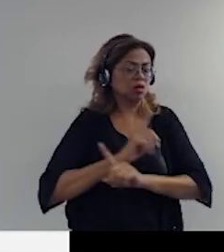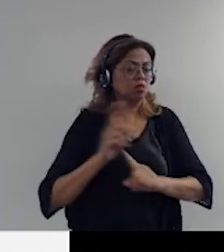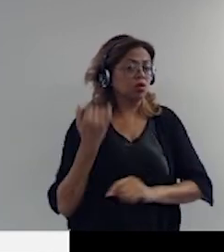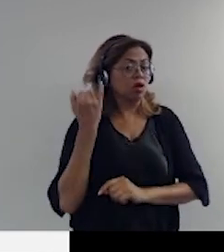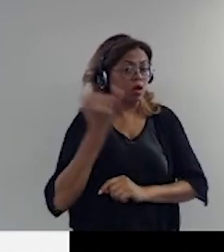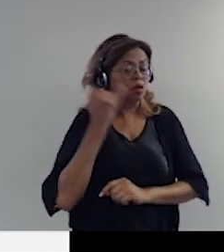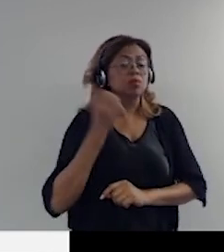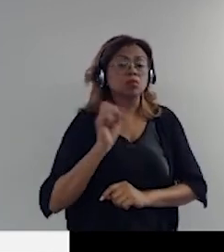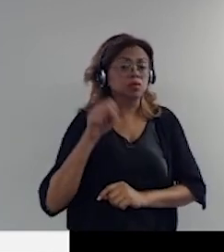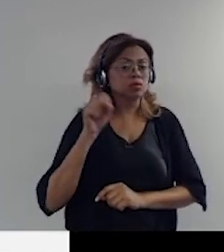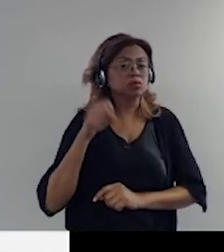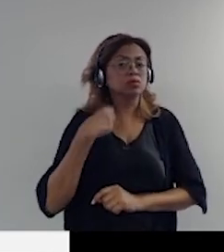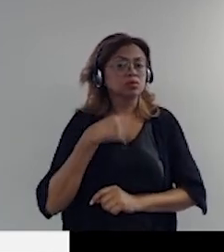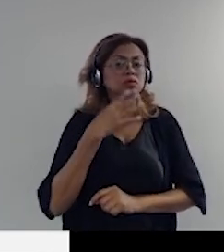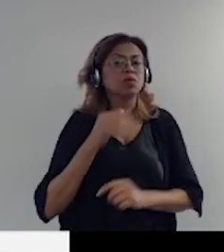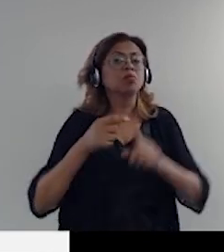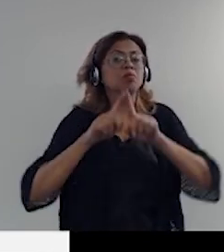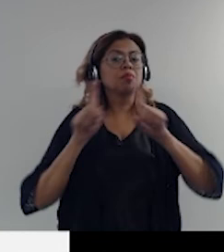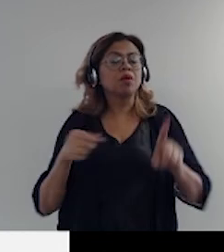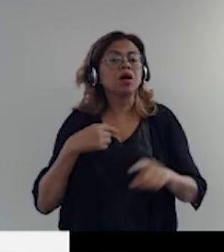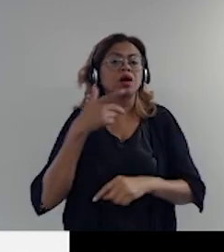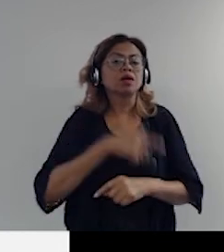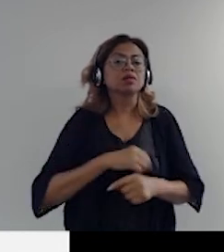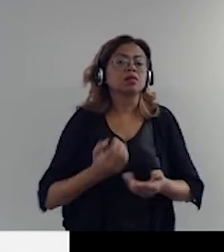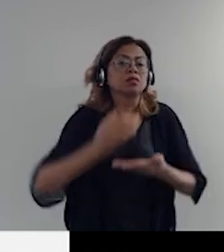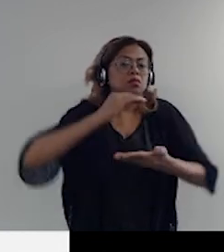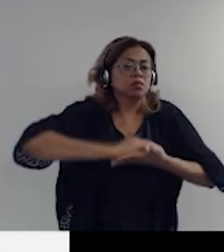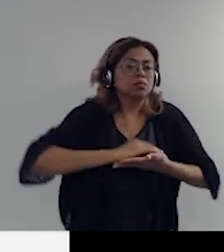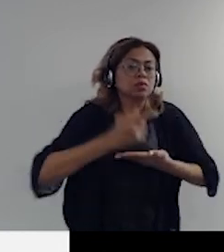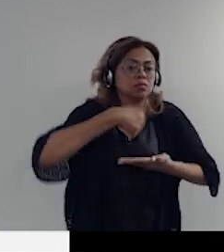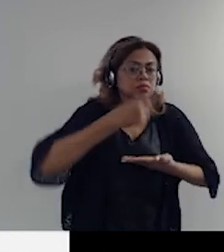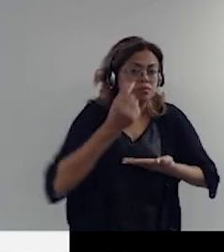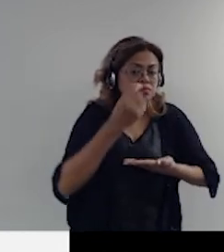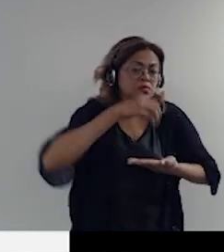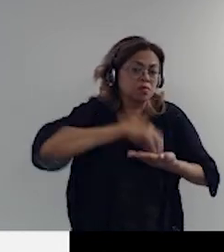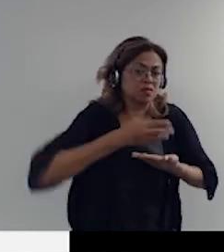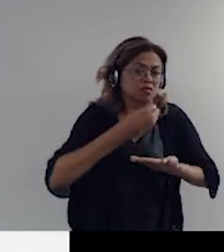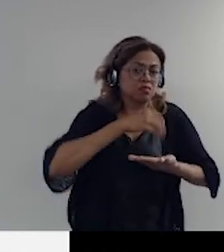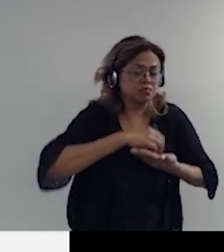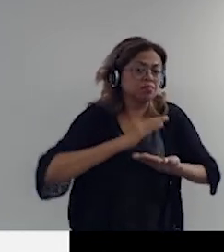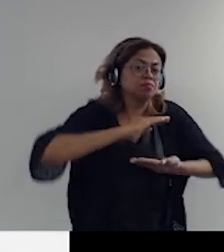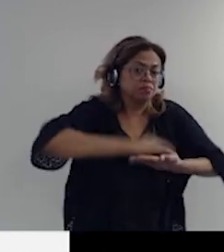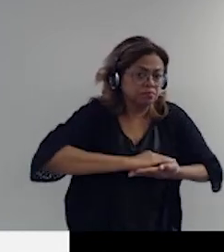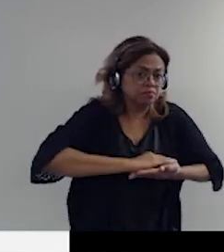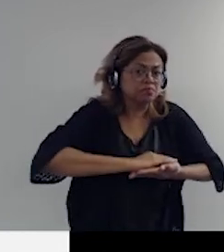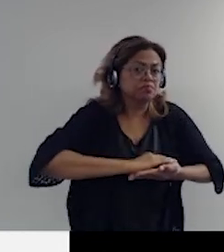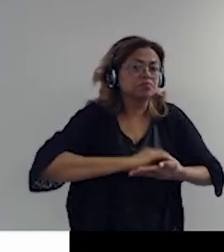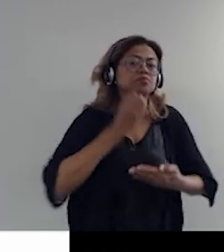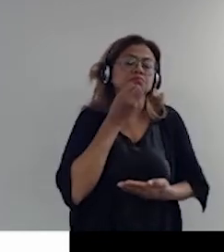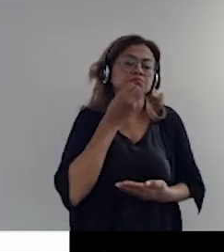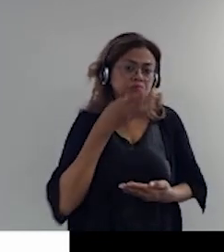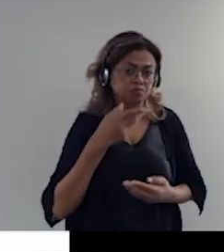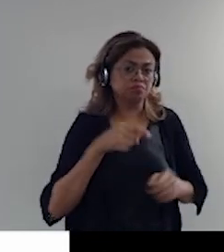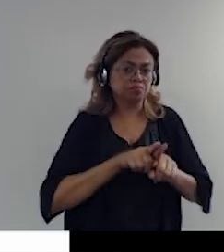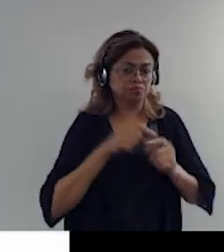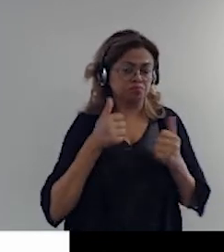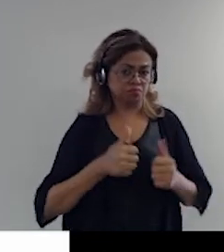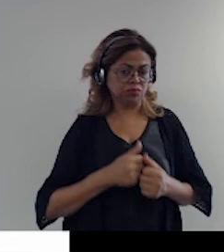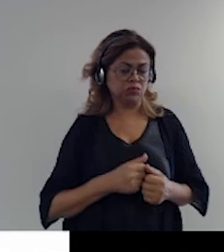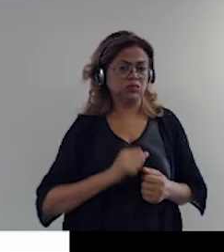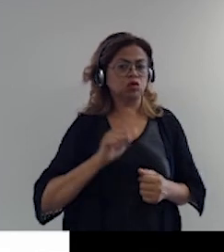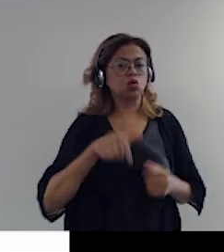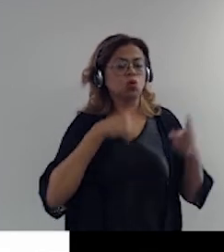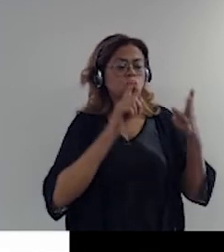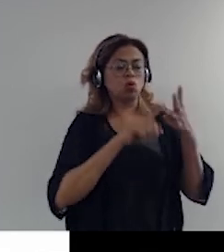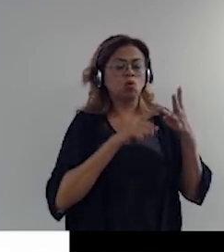menos, causa mais problema e mais preocupação, sobretudo para o regulador. Um terceiro aspecto